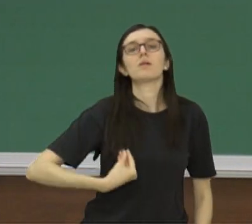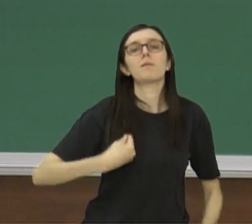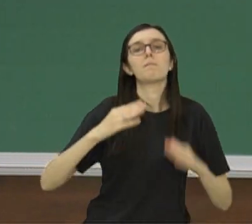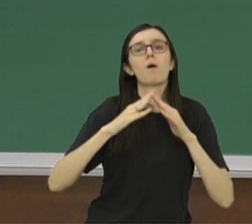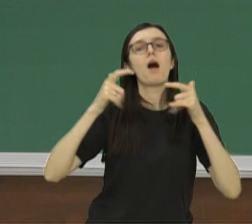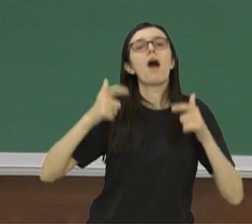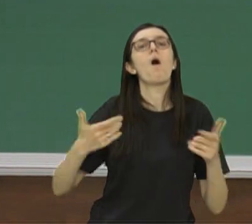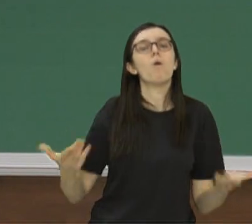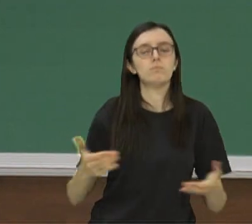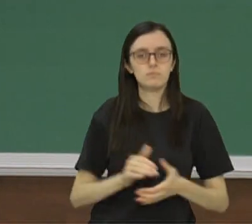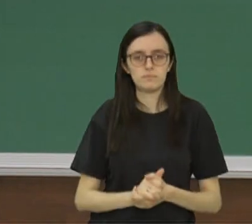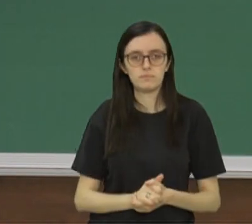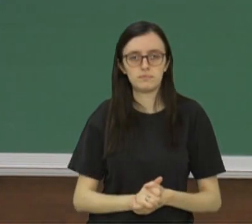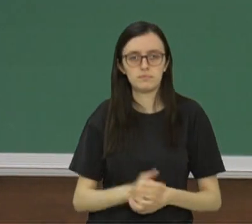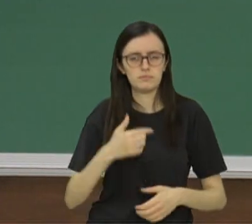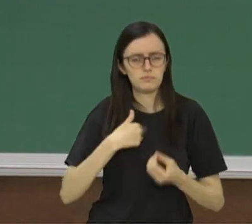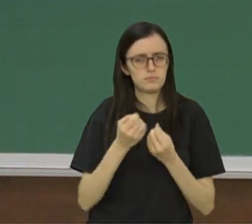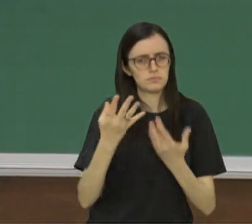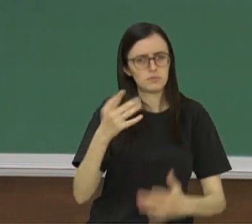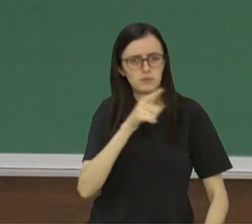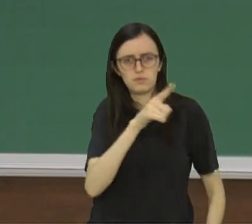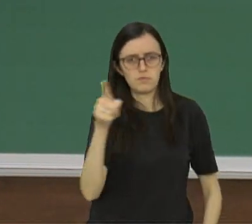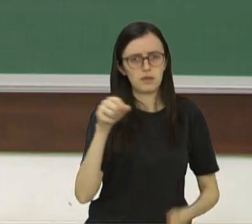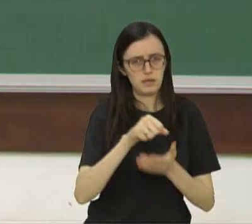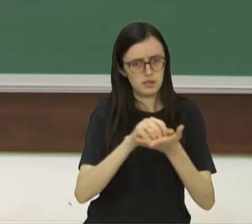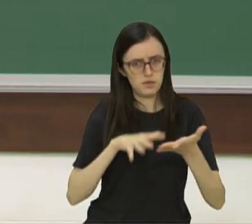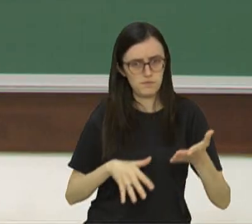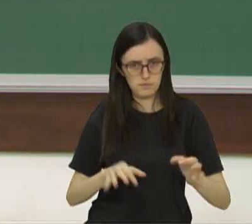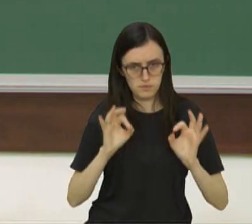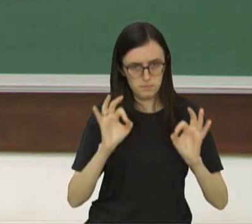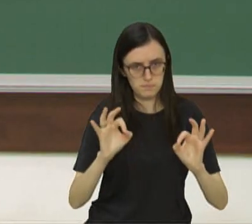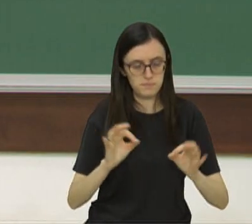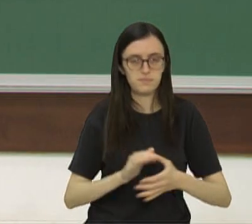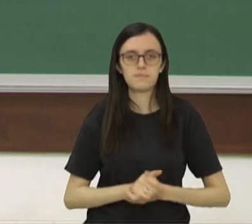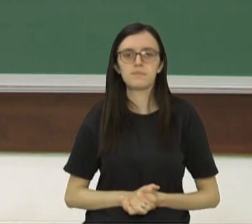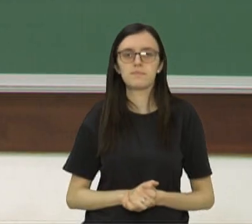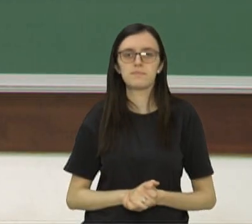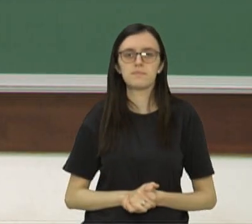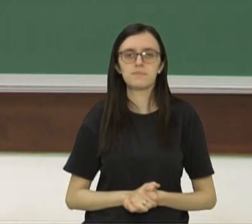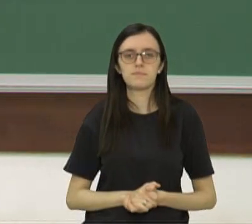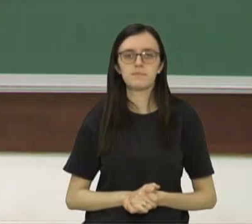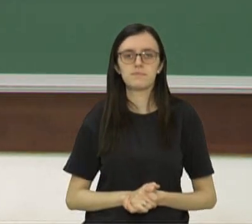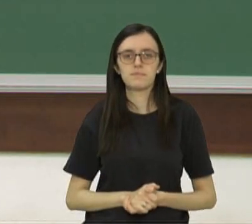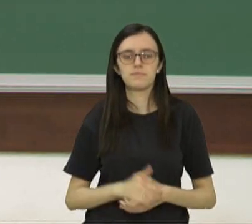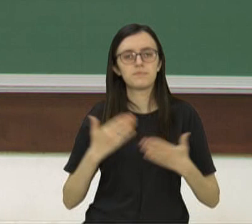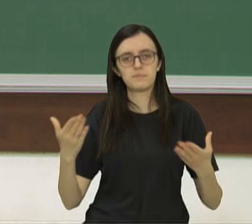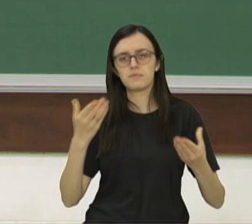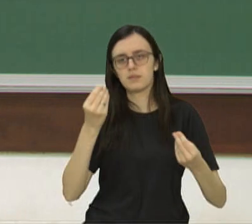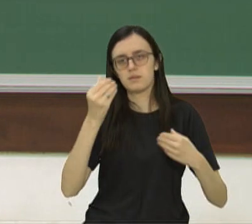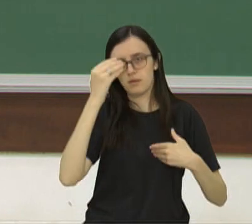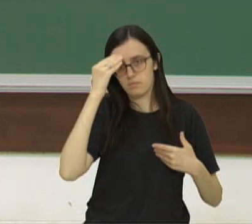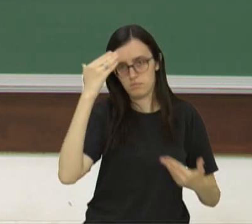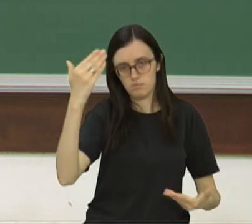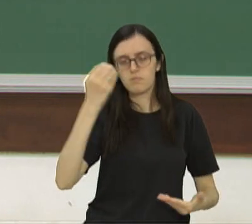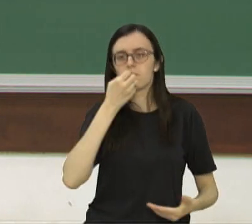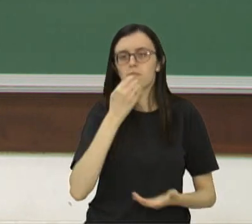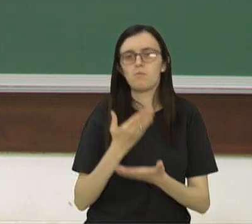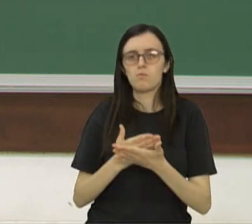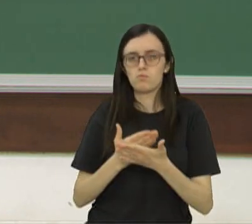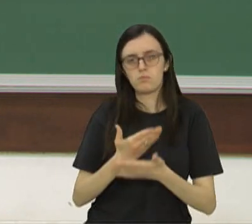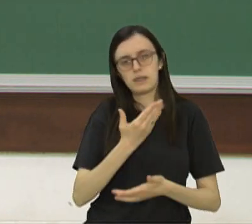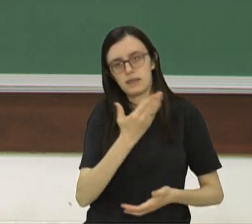mora? Então eu deixo para você essa atividade, certo? Então, muito obrigada,